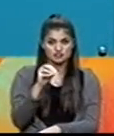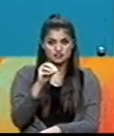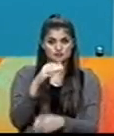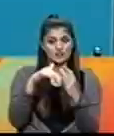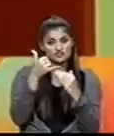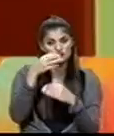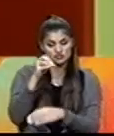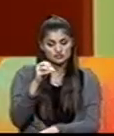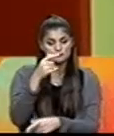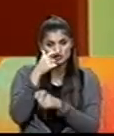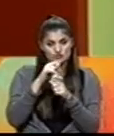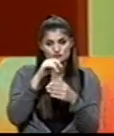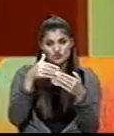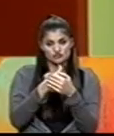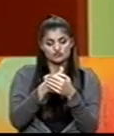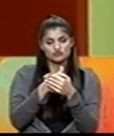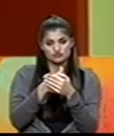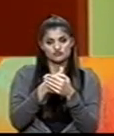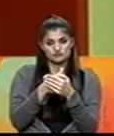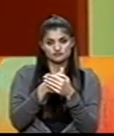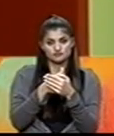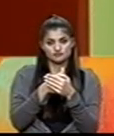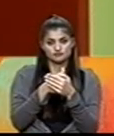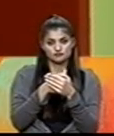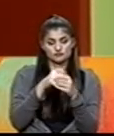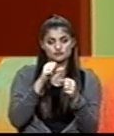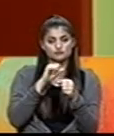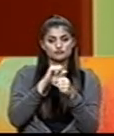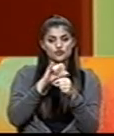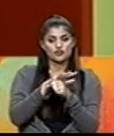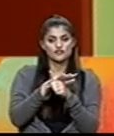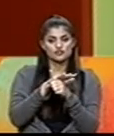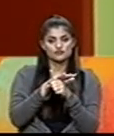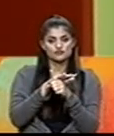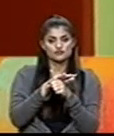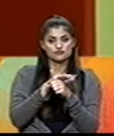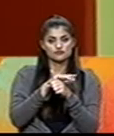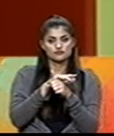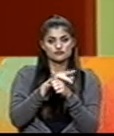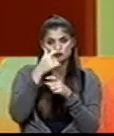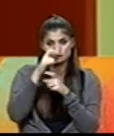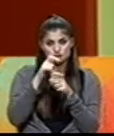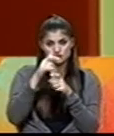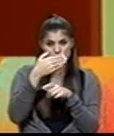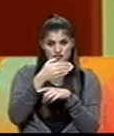mais 20 as mortes provocadas pelo coronavírus. O número de infectados são